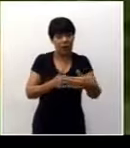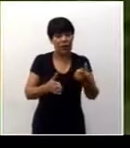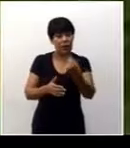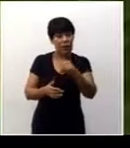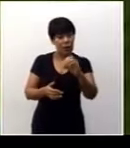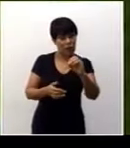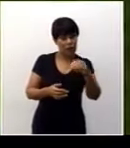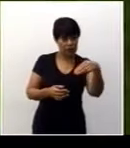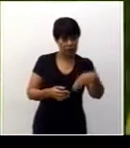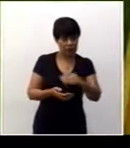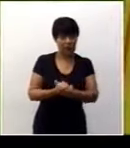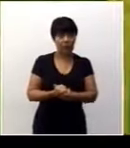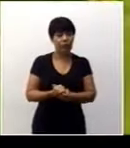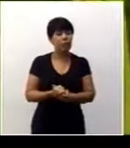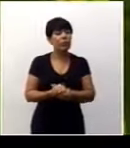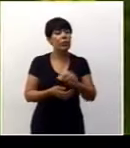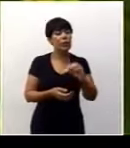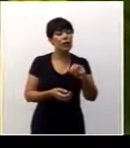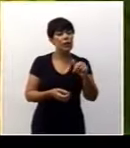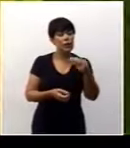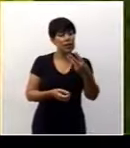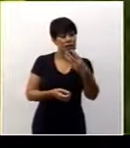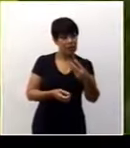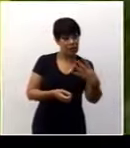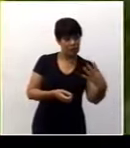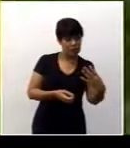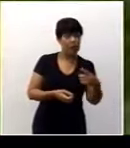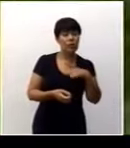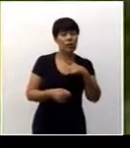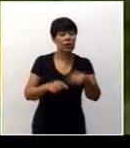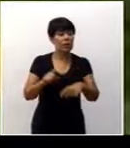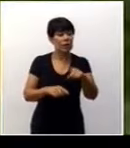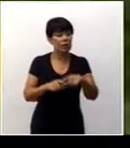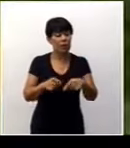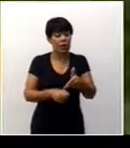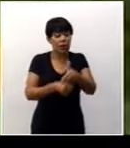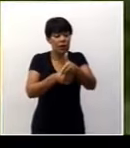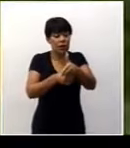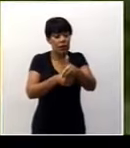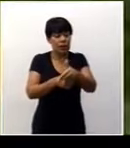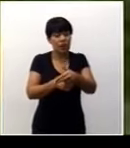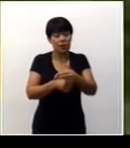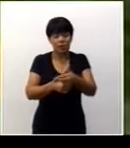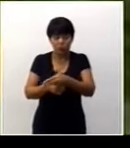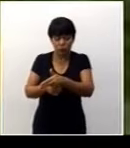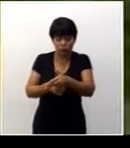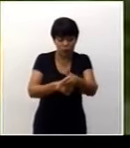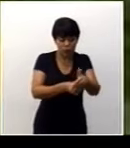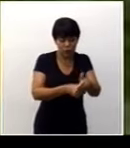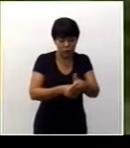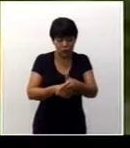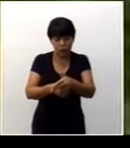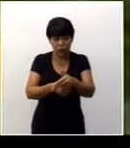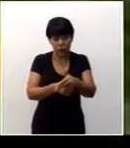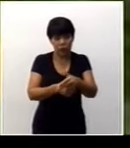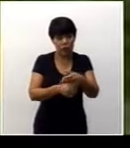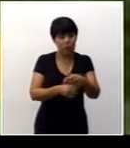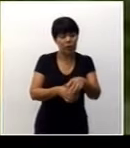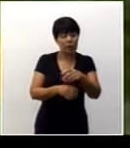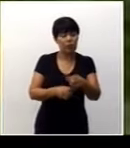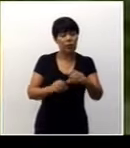metros. Os Sibers 3 e 4 serão equipados com câmeras imageadoras por varredura de média resolução, que